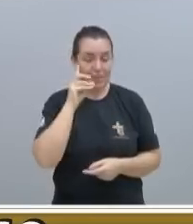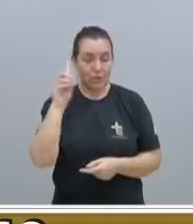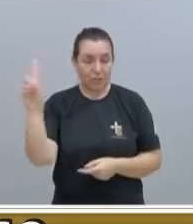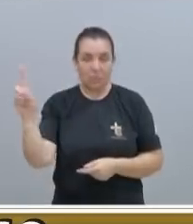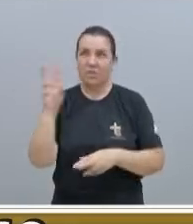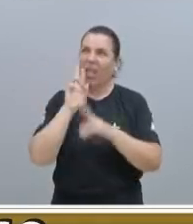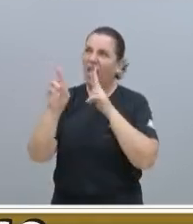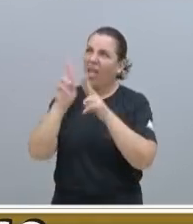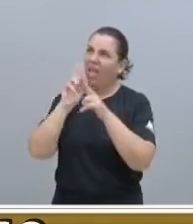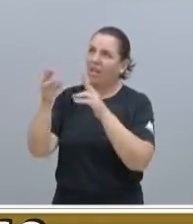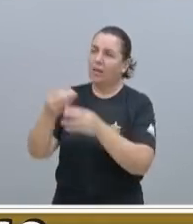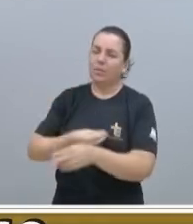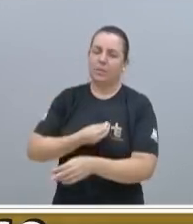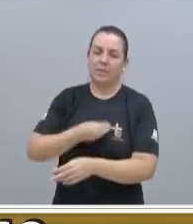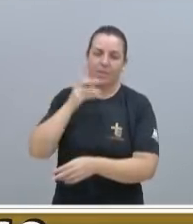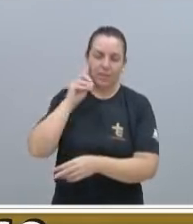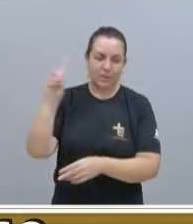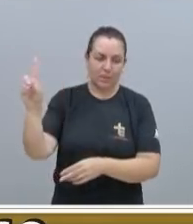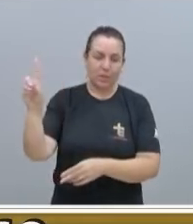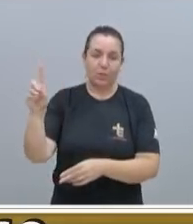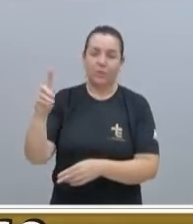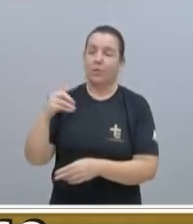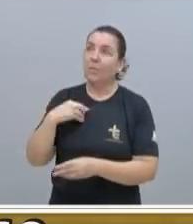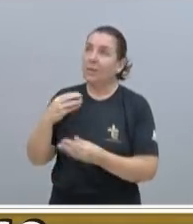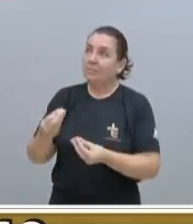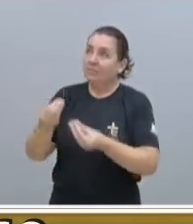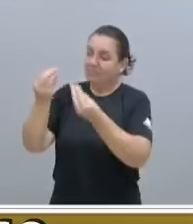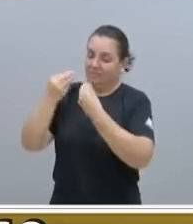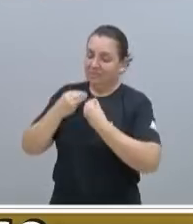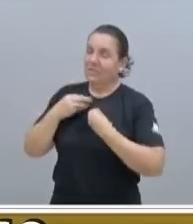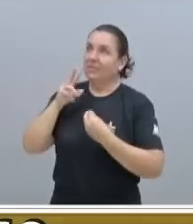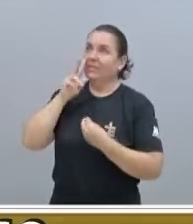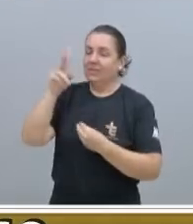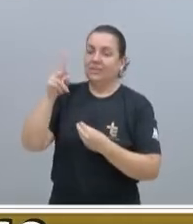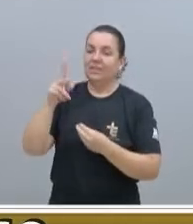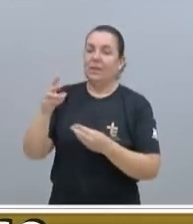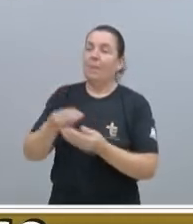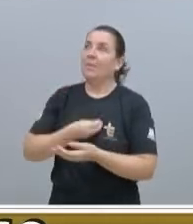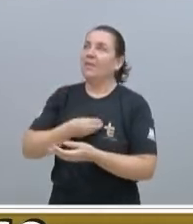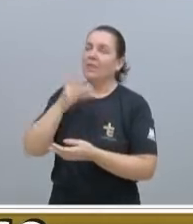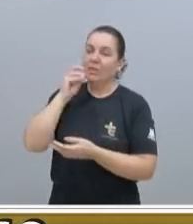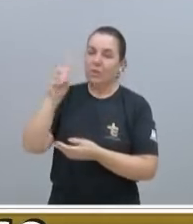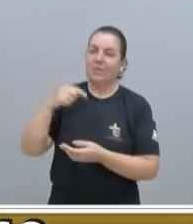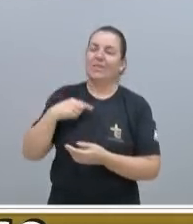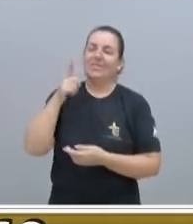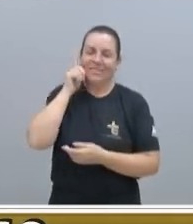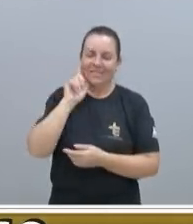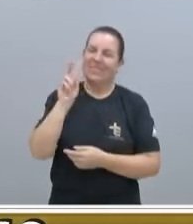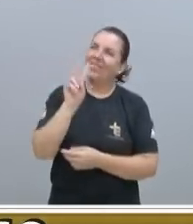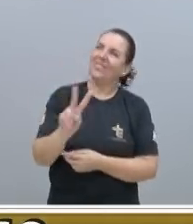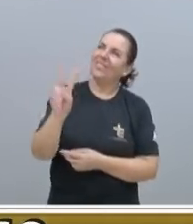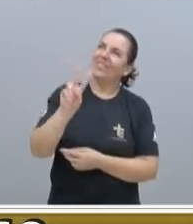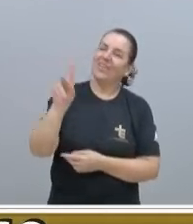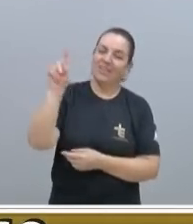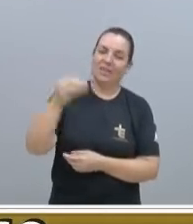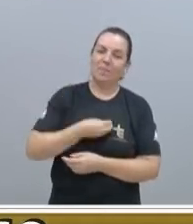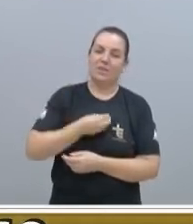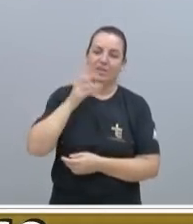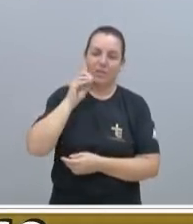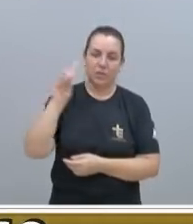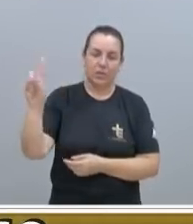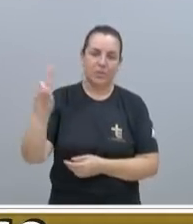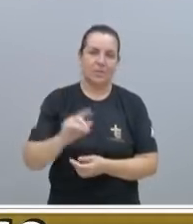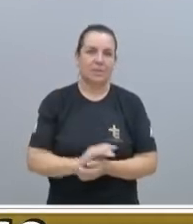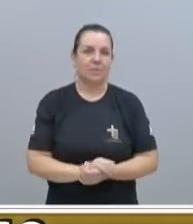de deus me fortaleço na presença de deus e ser vitoriosa na presença de deus ponto